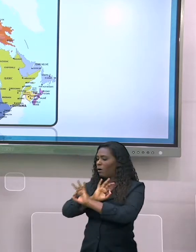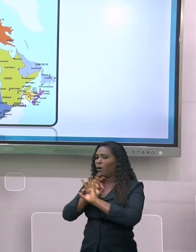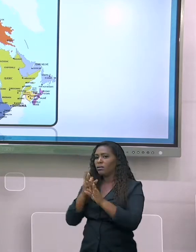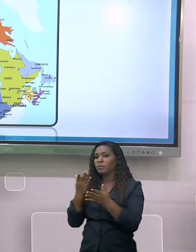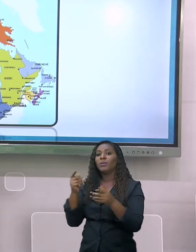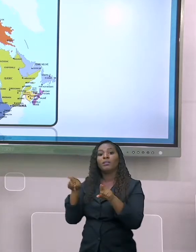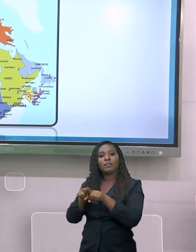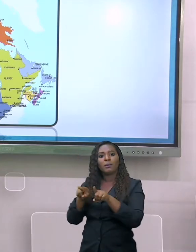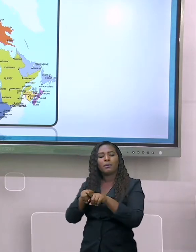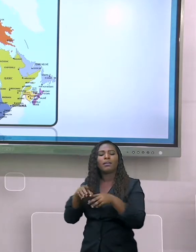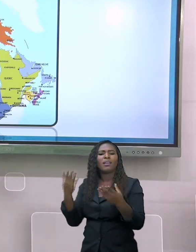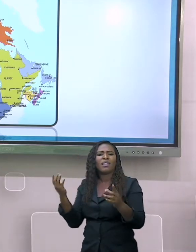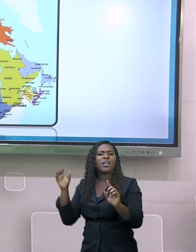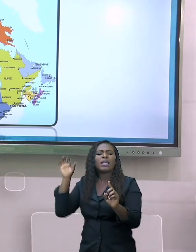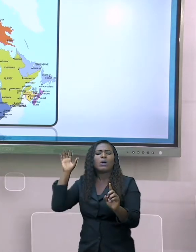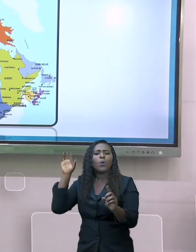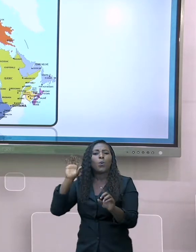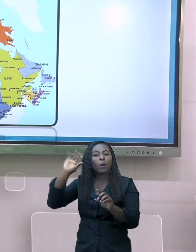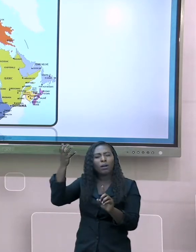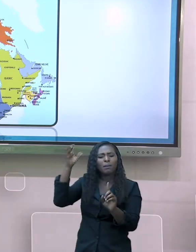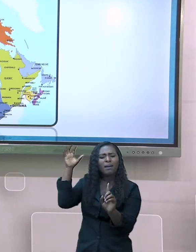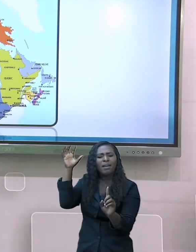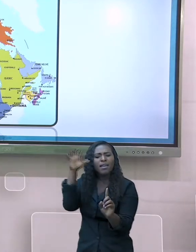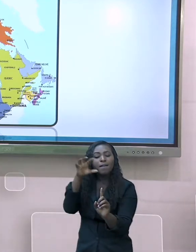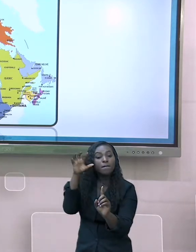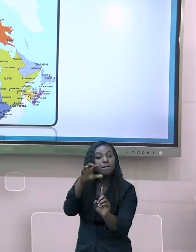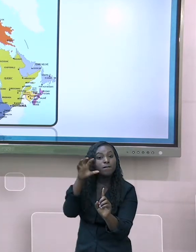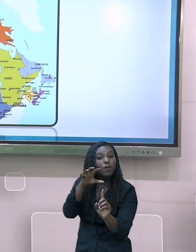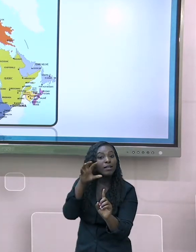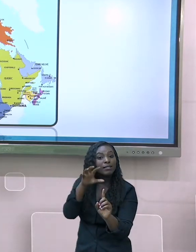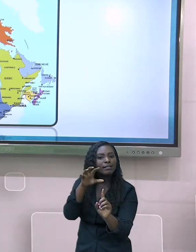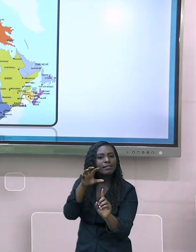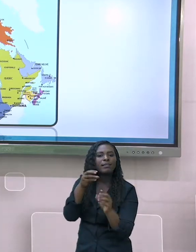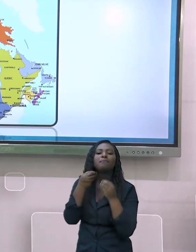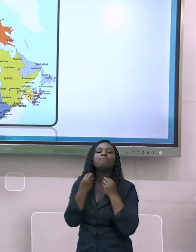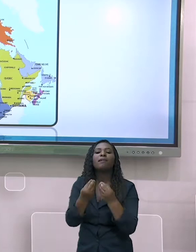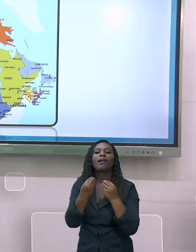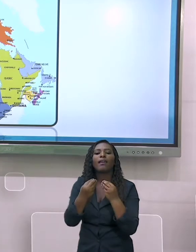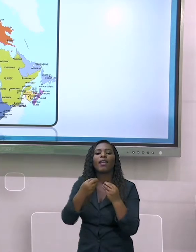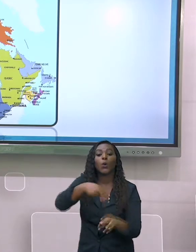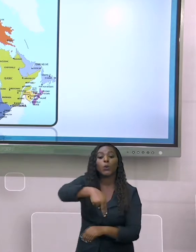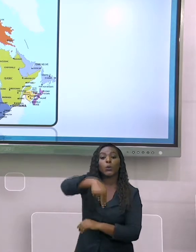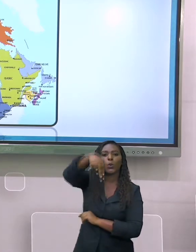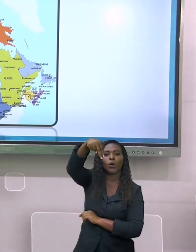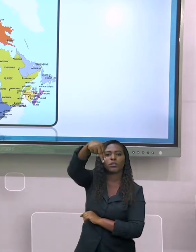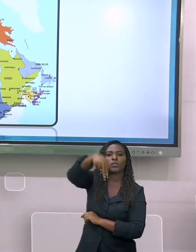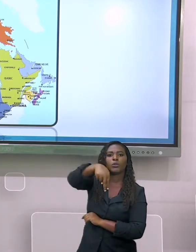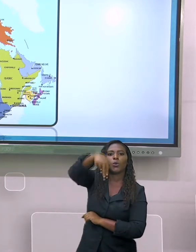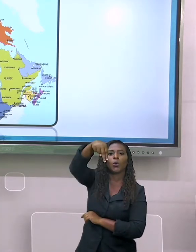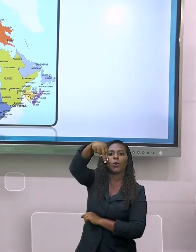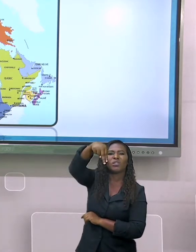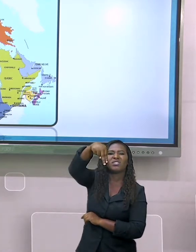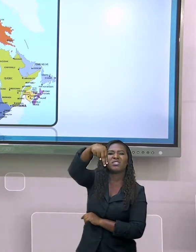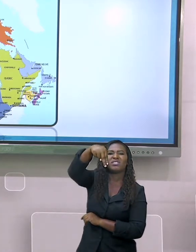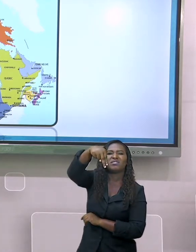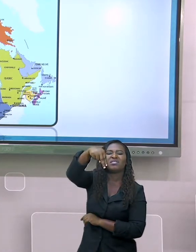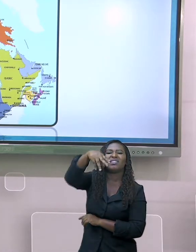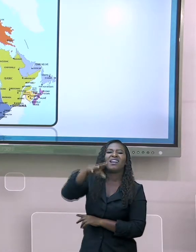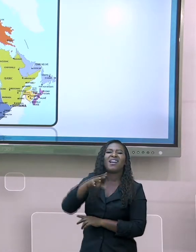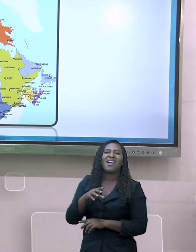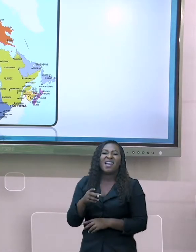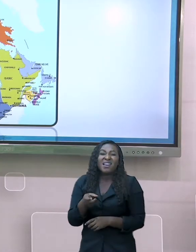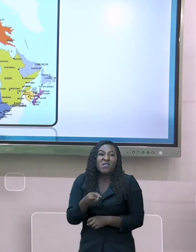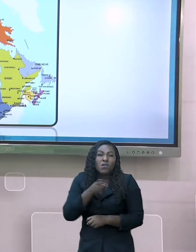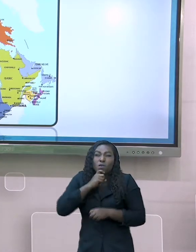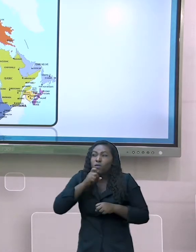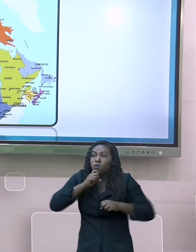essa região no norte aqui seja realmente um vazio demográfico,